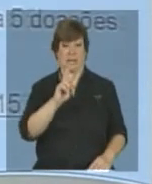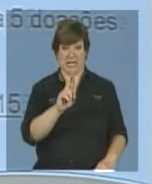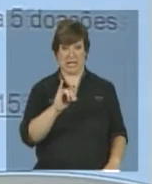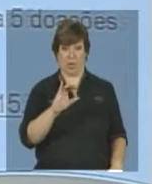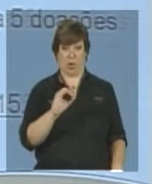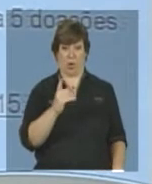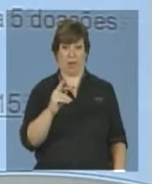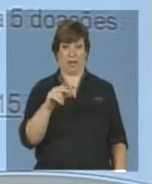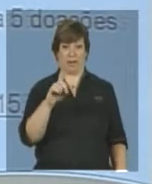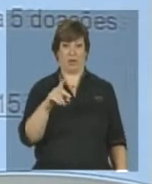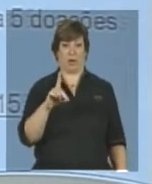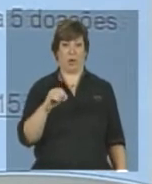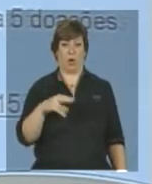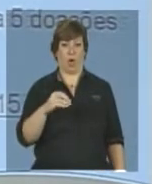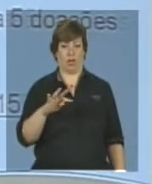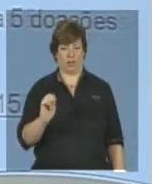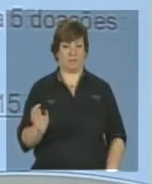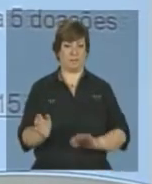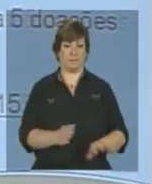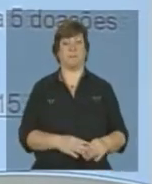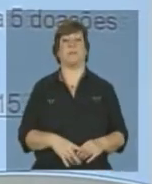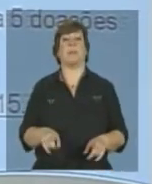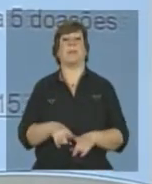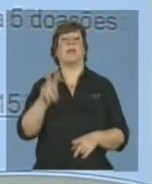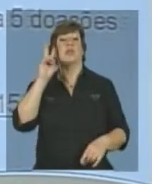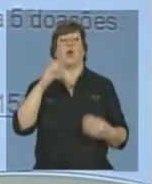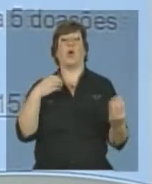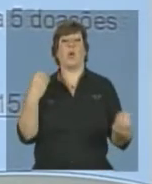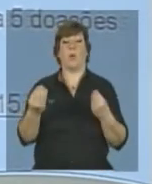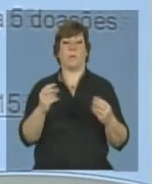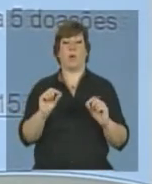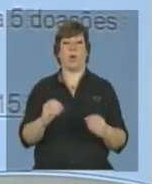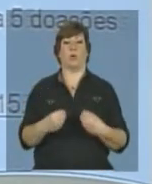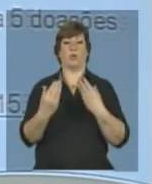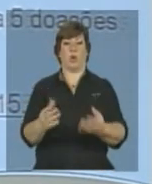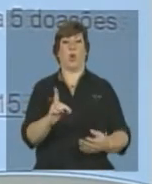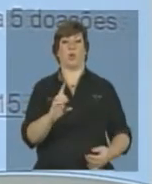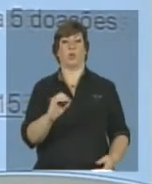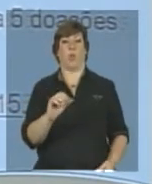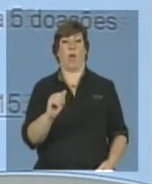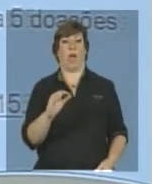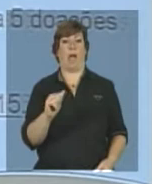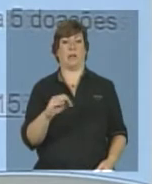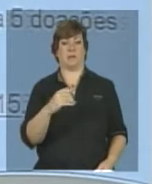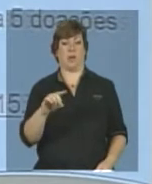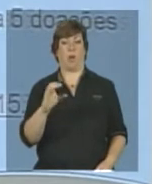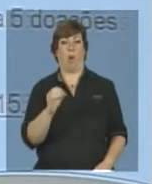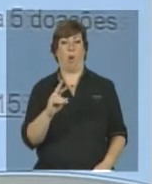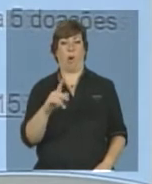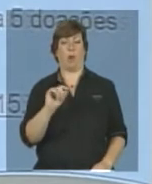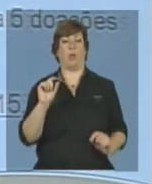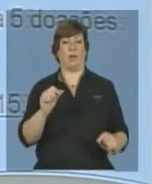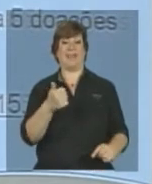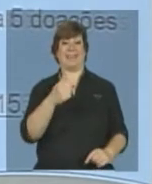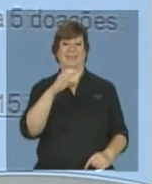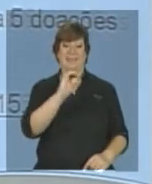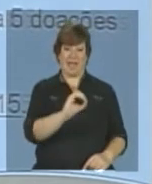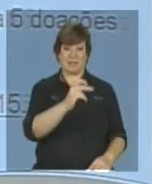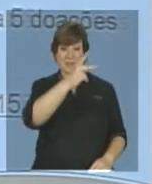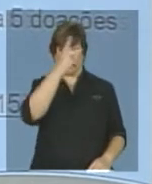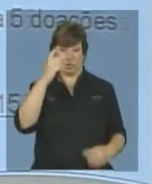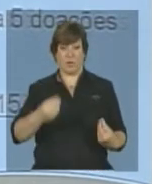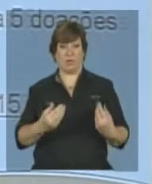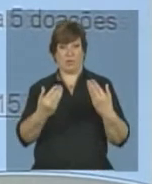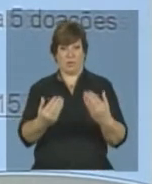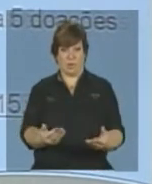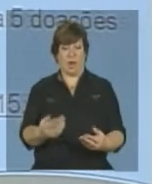doações. Balanço da doação de órgão no Brasil. Pela primeira vez, o Brasil, então, ultrapassa 10 doadores por milhão de população,